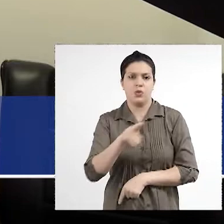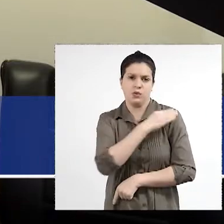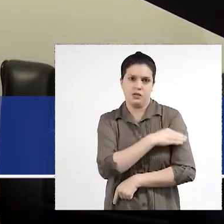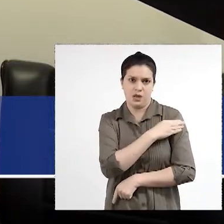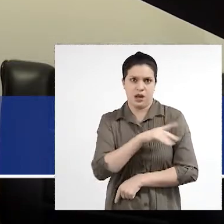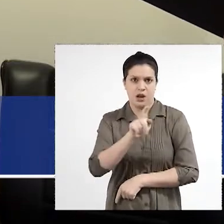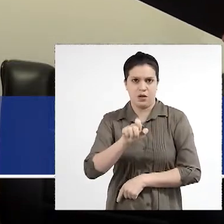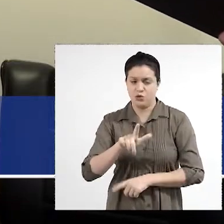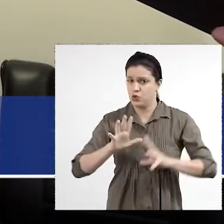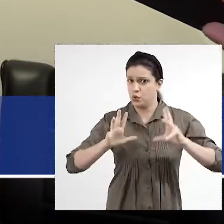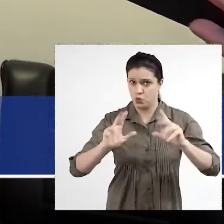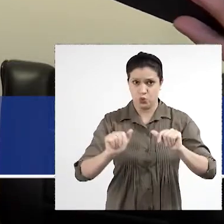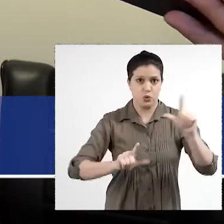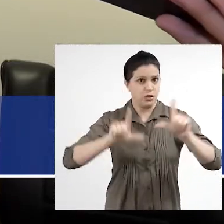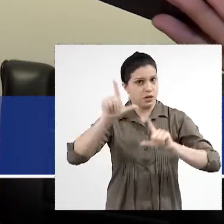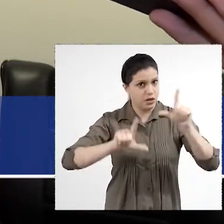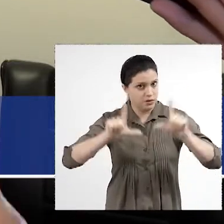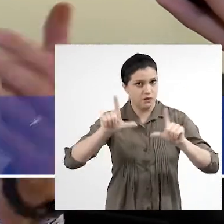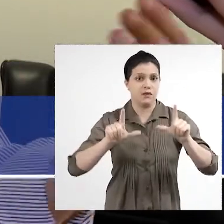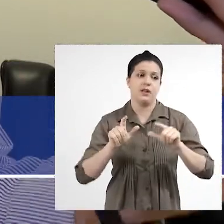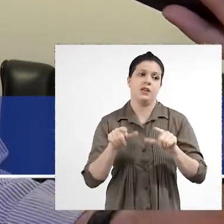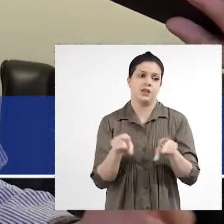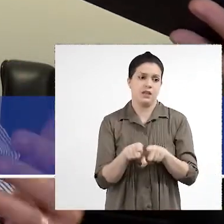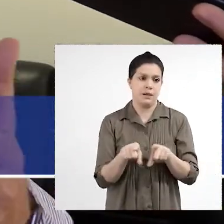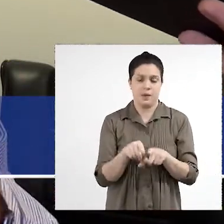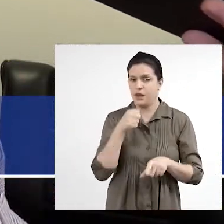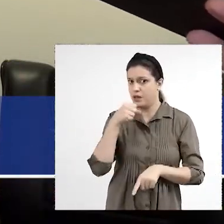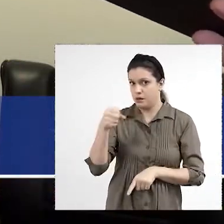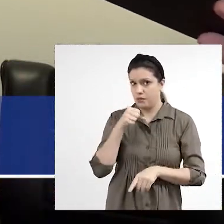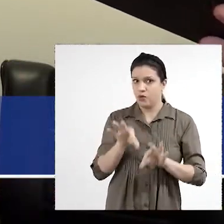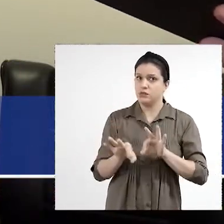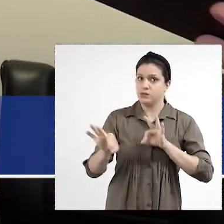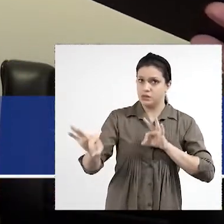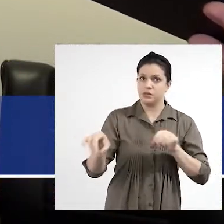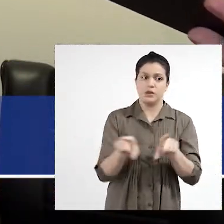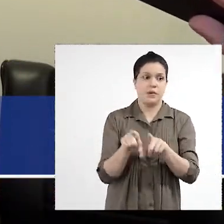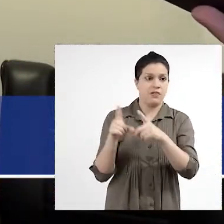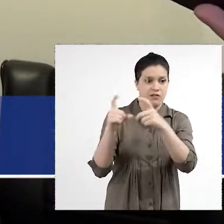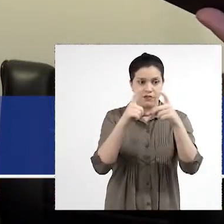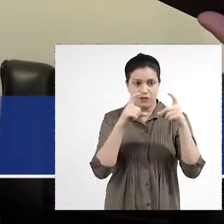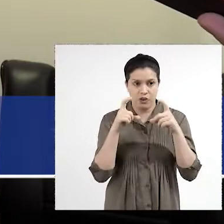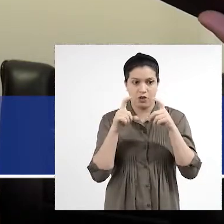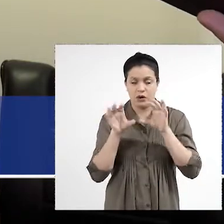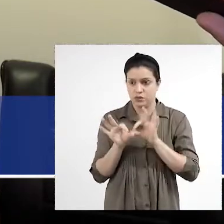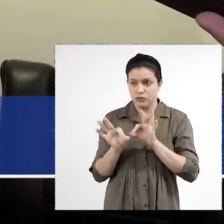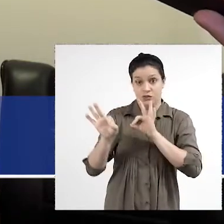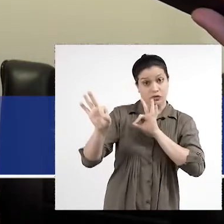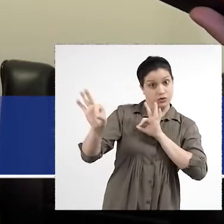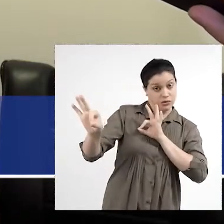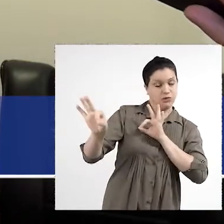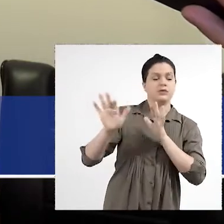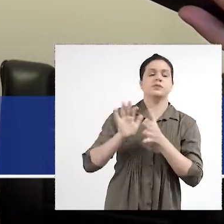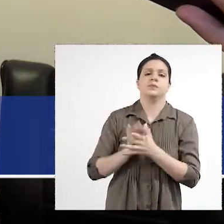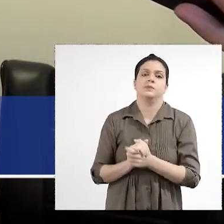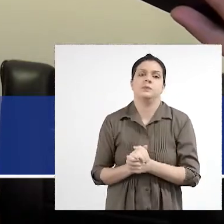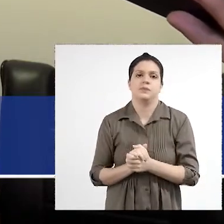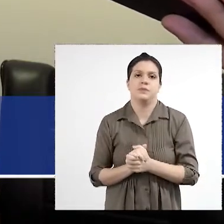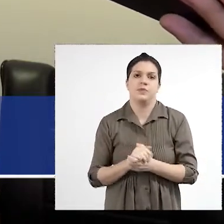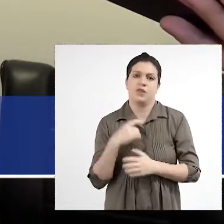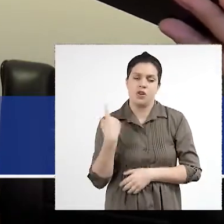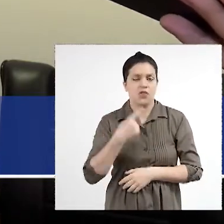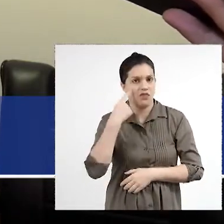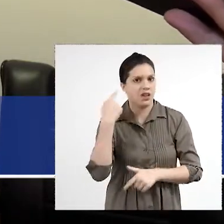álcool gel em todo o equipamento da nossa TV, com os repórteres tomando a distância necessária, com os fotógrafos fotografando mais de